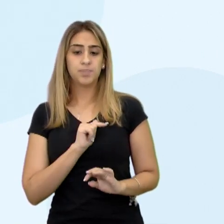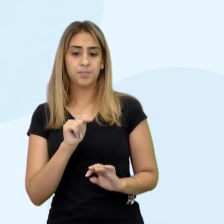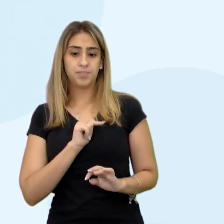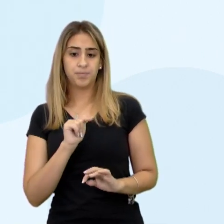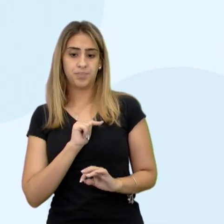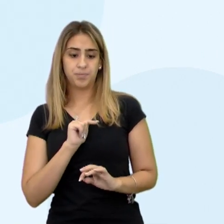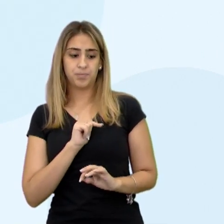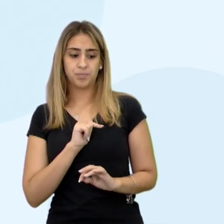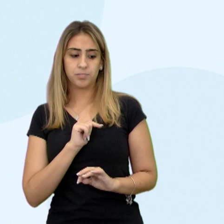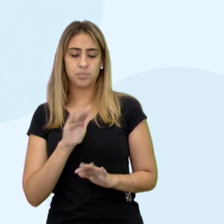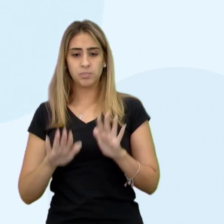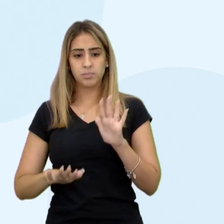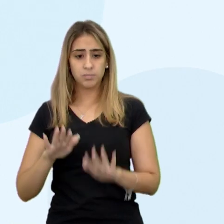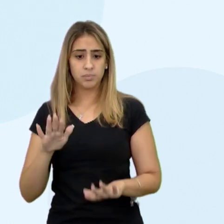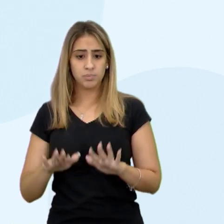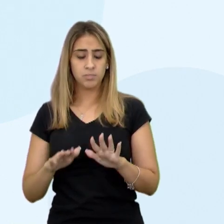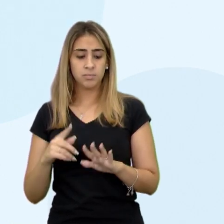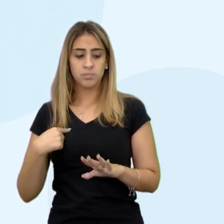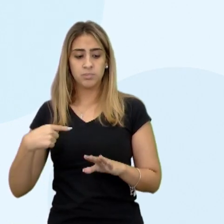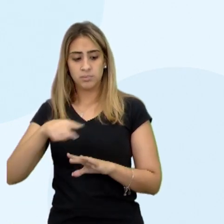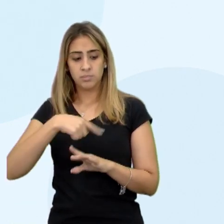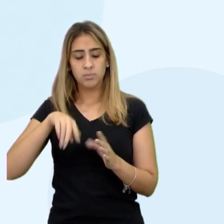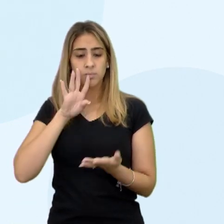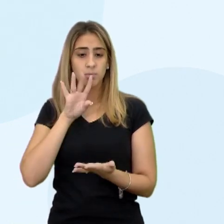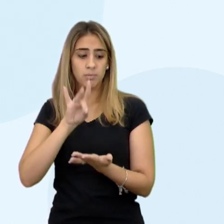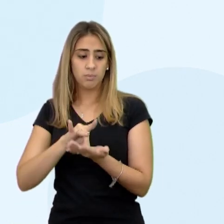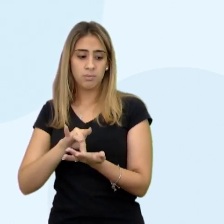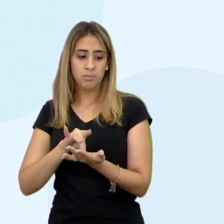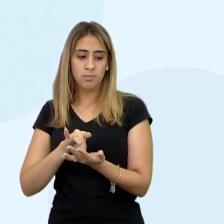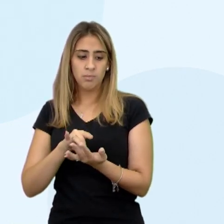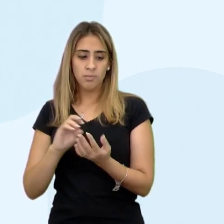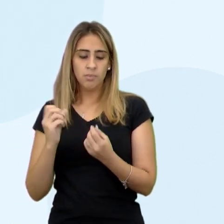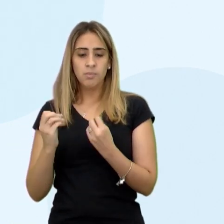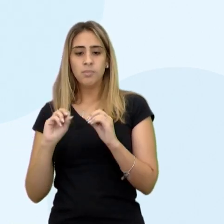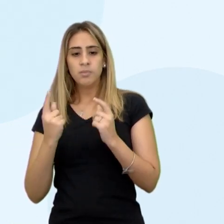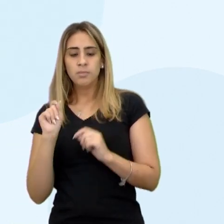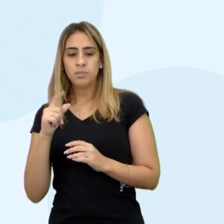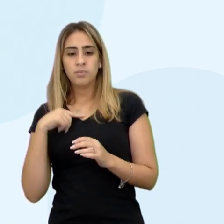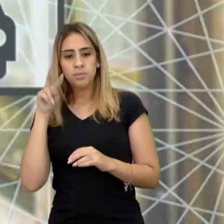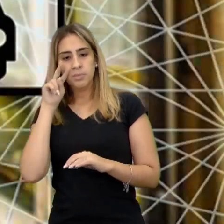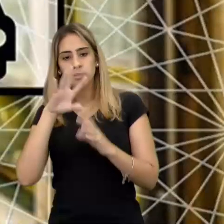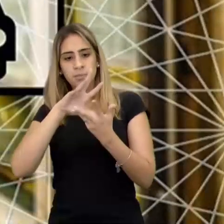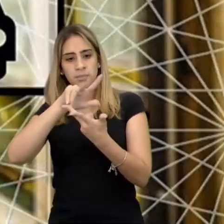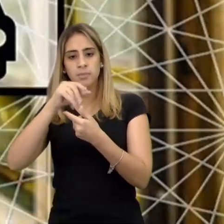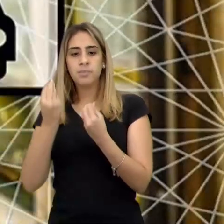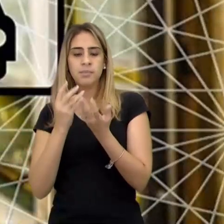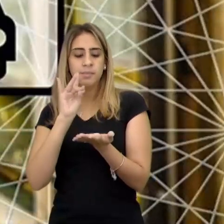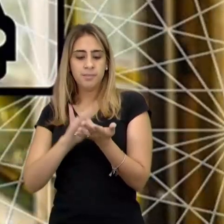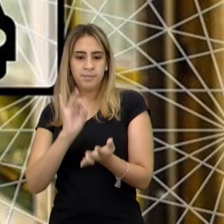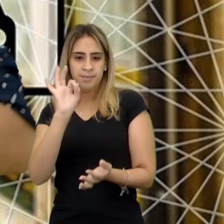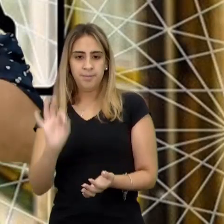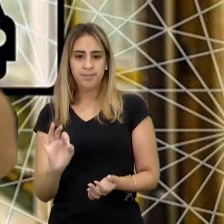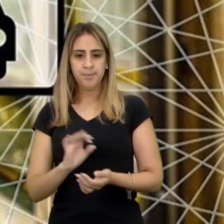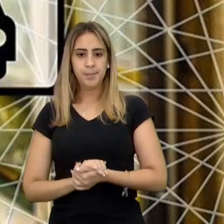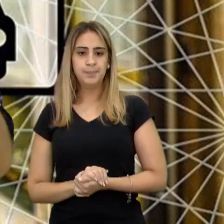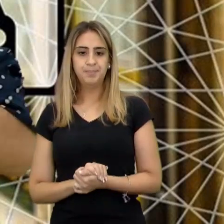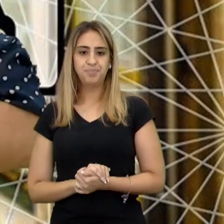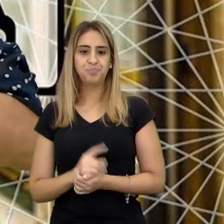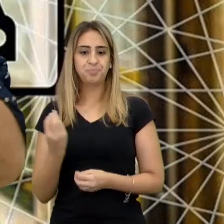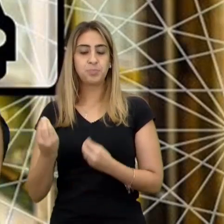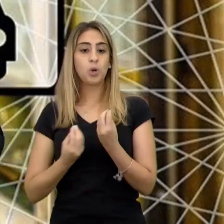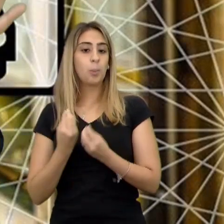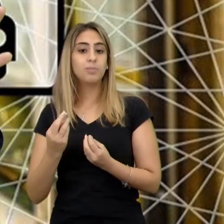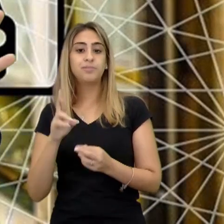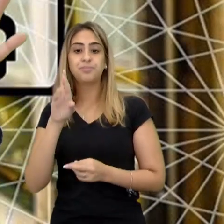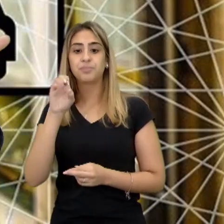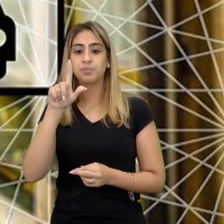vertente de associar o realismo, né? Então, é o que eu vejo um mundo como ele é, né? Quando eu parto para o surrealismo, já